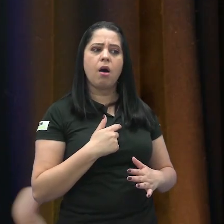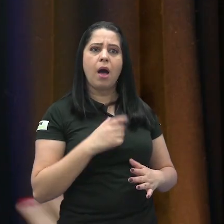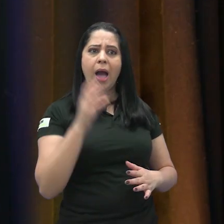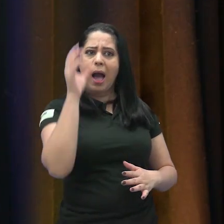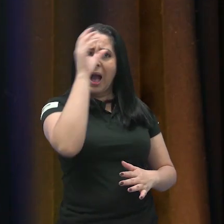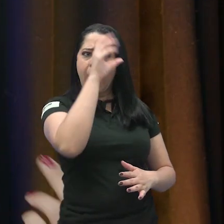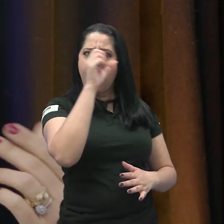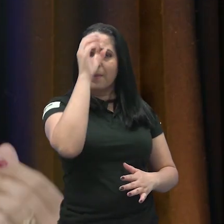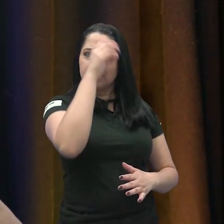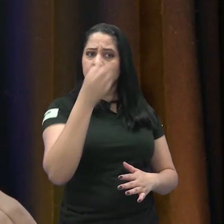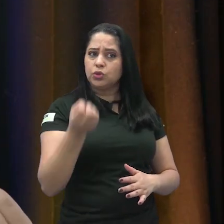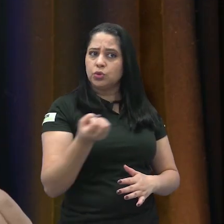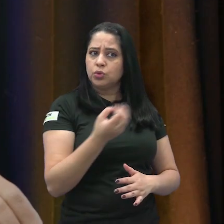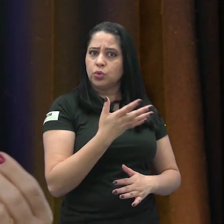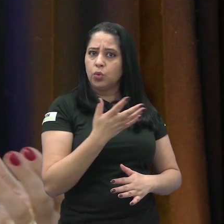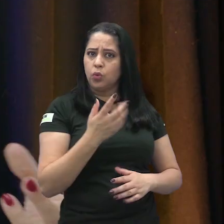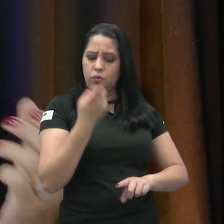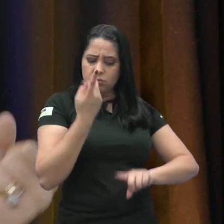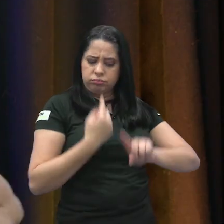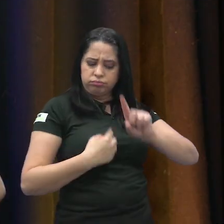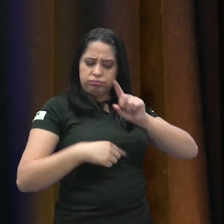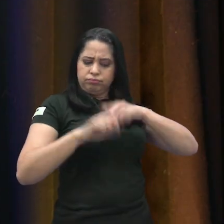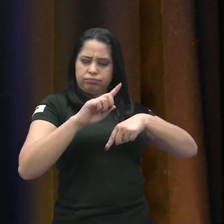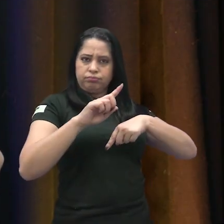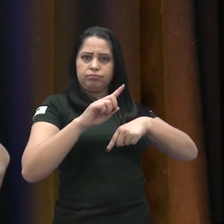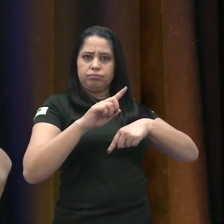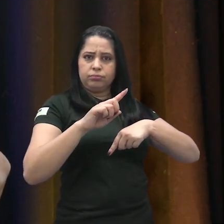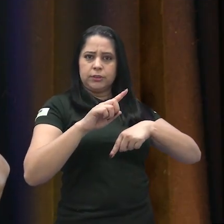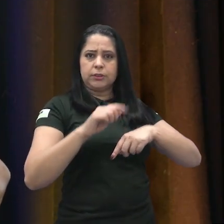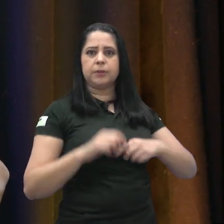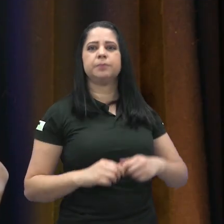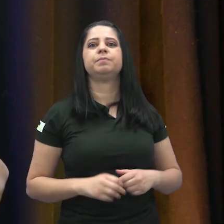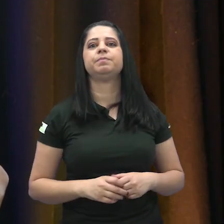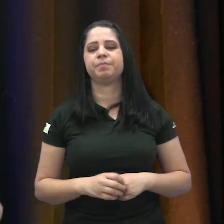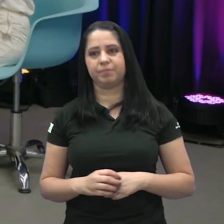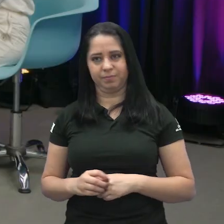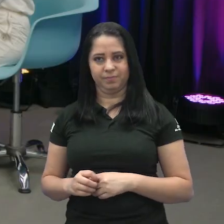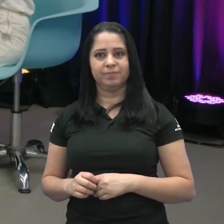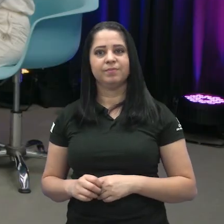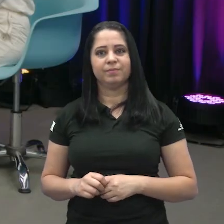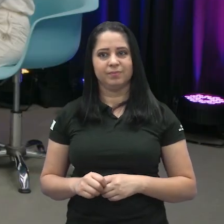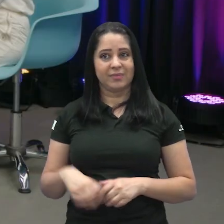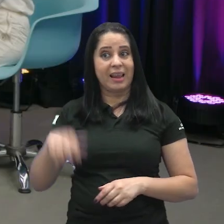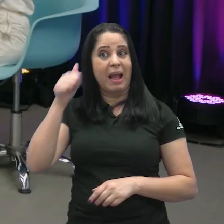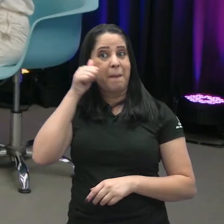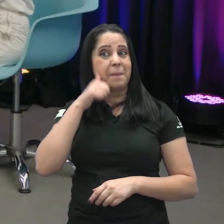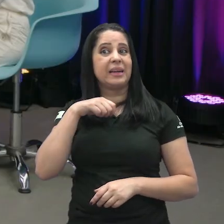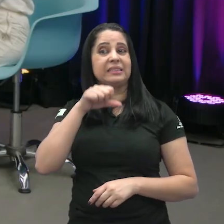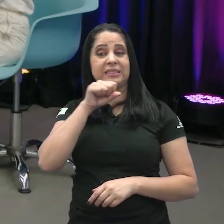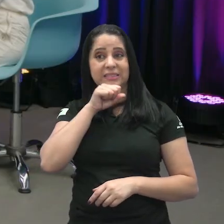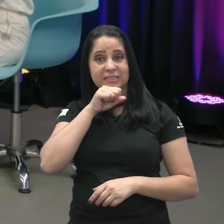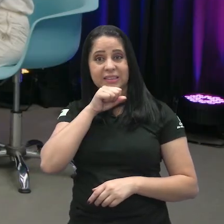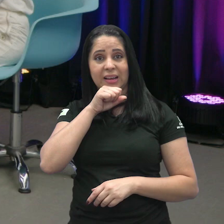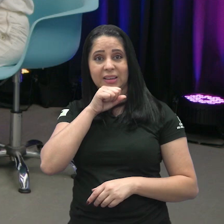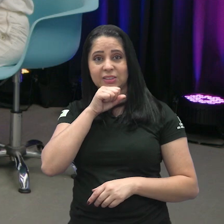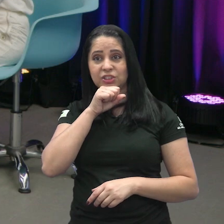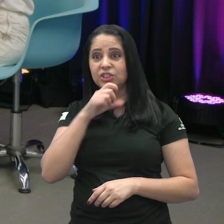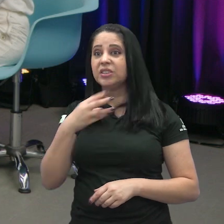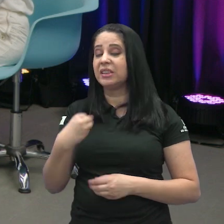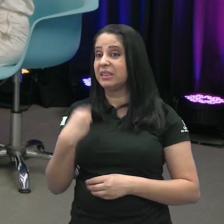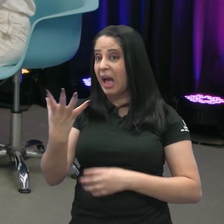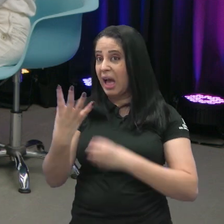me desenvolver nesse lugar, inclusive de autoconfiança. Ou seja, a maternidade é um poço de oportunidades.